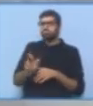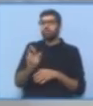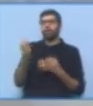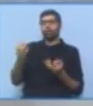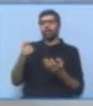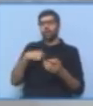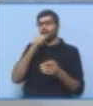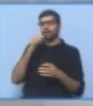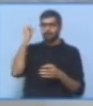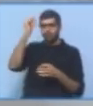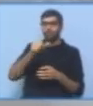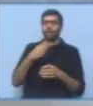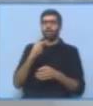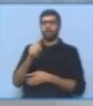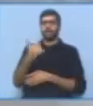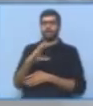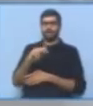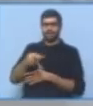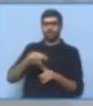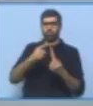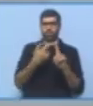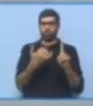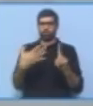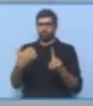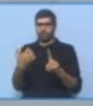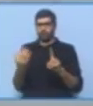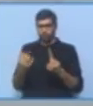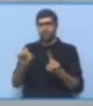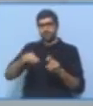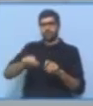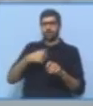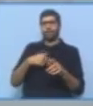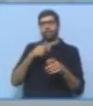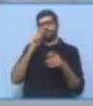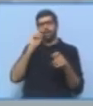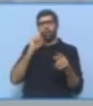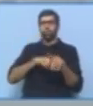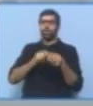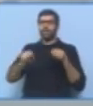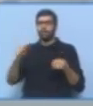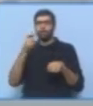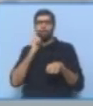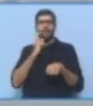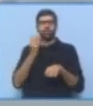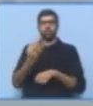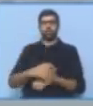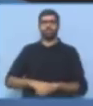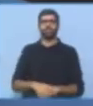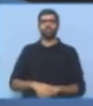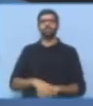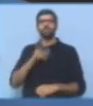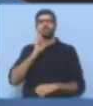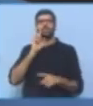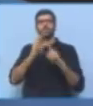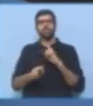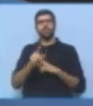Acabou por ser batizada no Vaticano em 2015, não foi? 2015, durante a Vigília Pascal, sim. Agora, desculpa, só uma coisa.